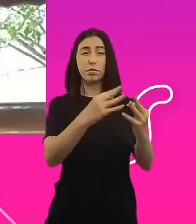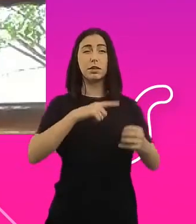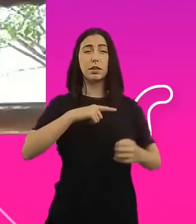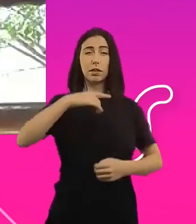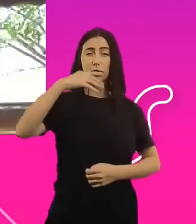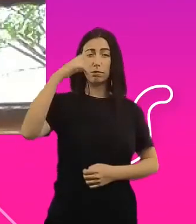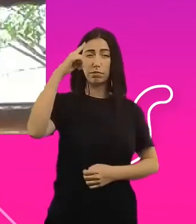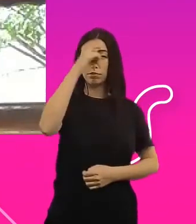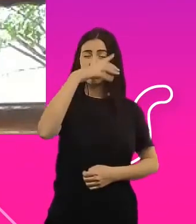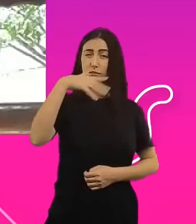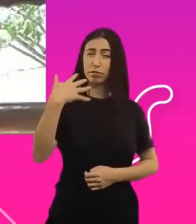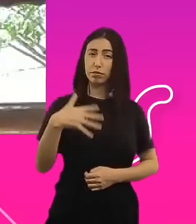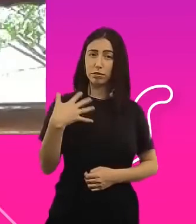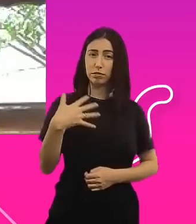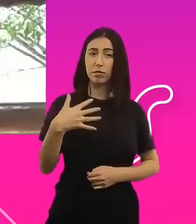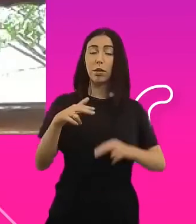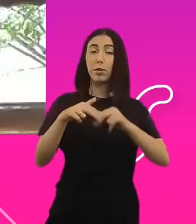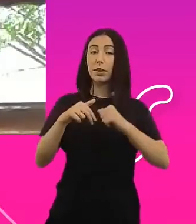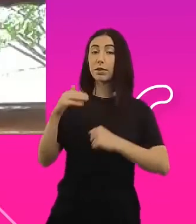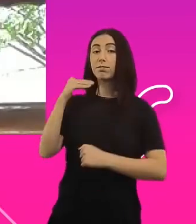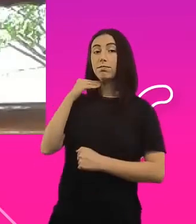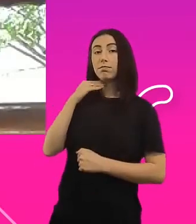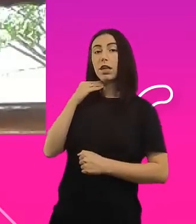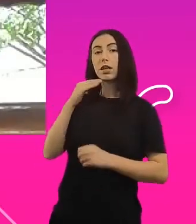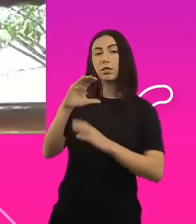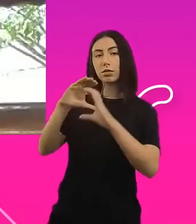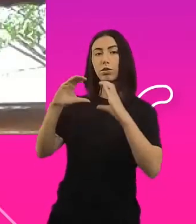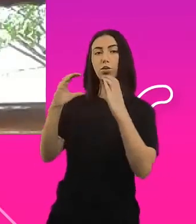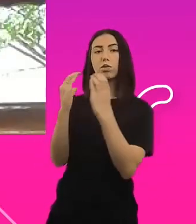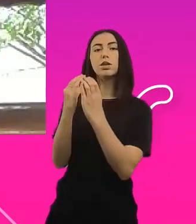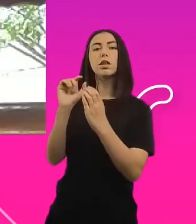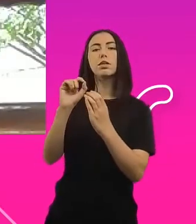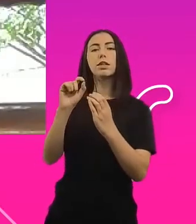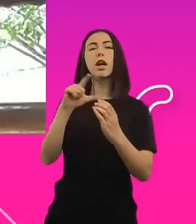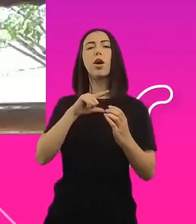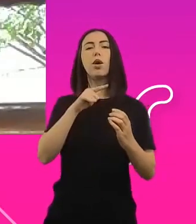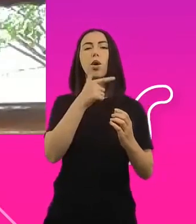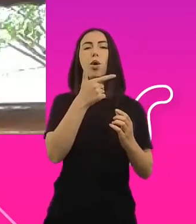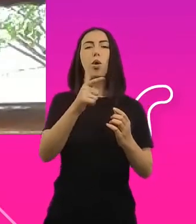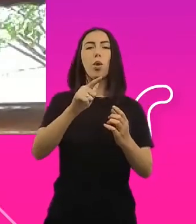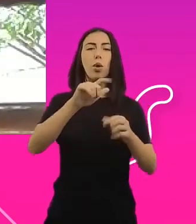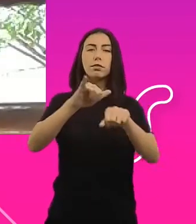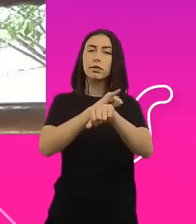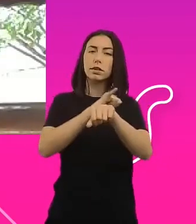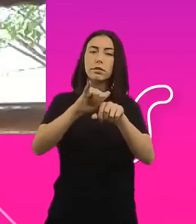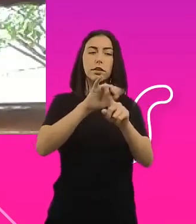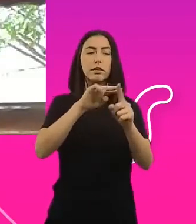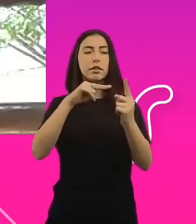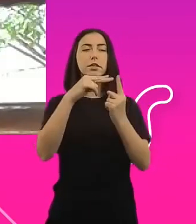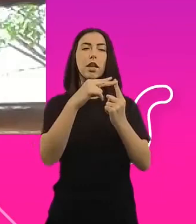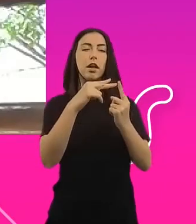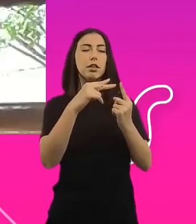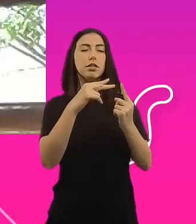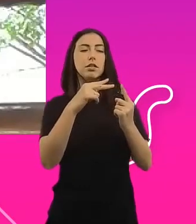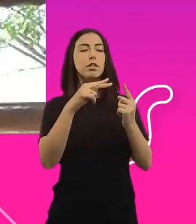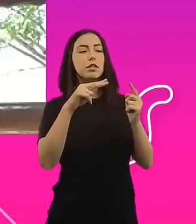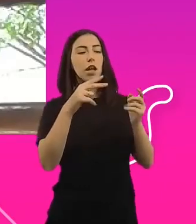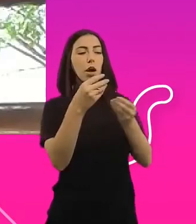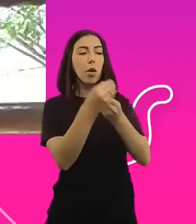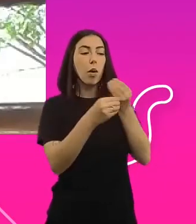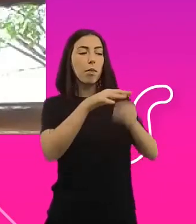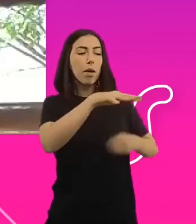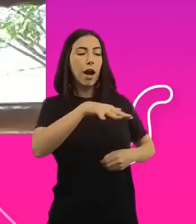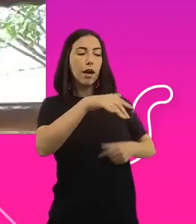comunitário uma outra forma de olhar para essa questão do mundo do trabalho, né, e do empreendedorismo mesmo, porque se a